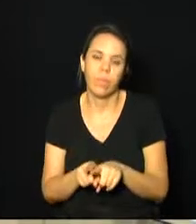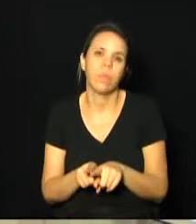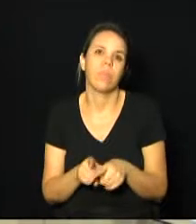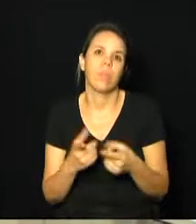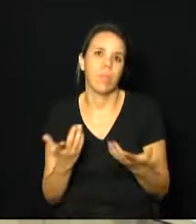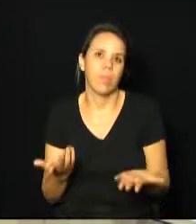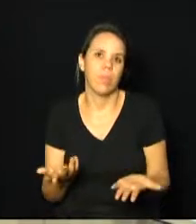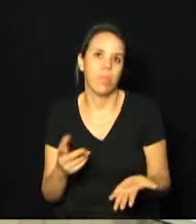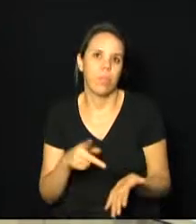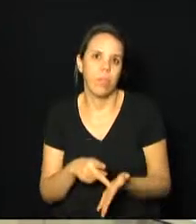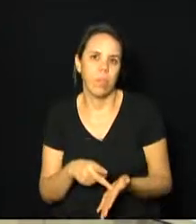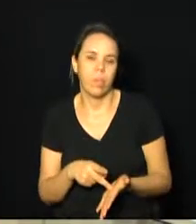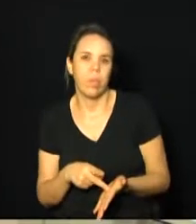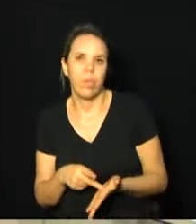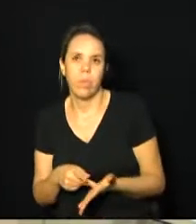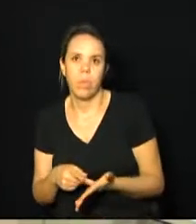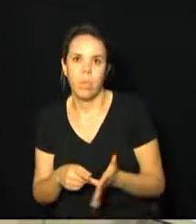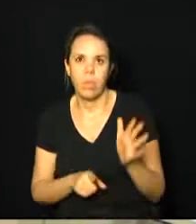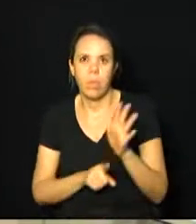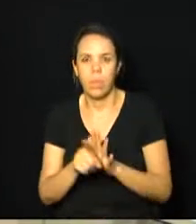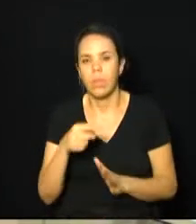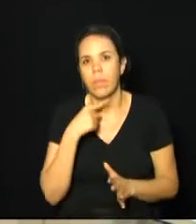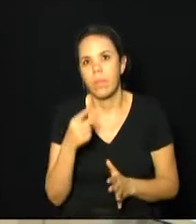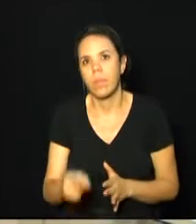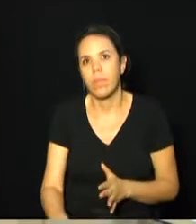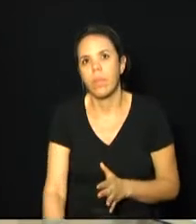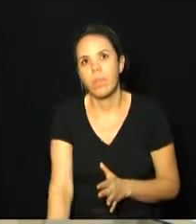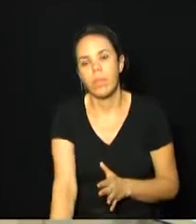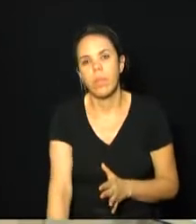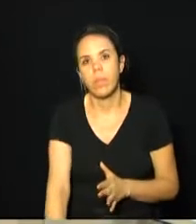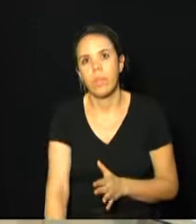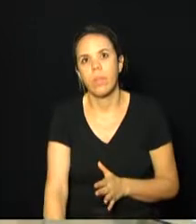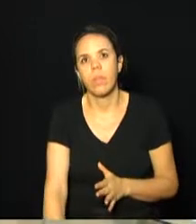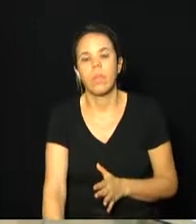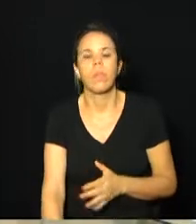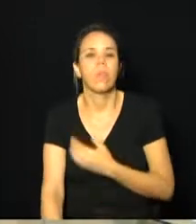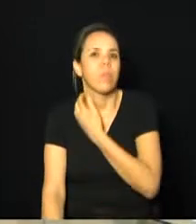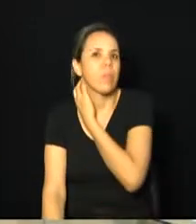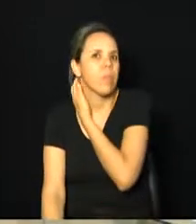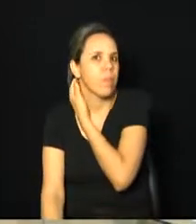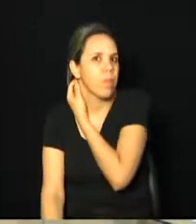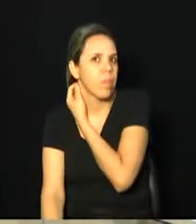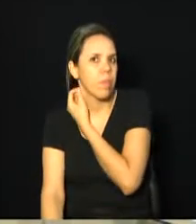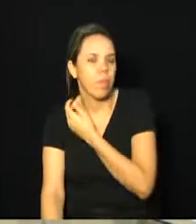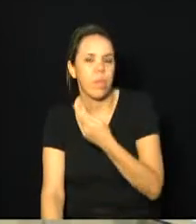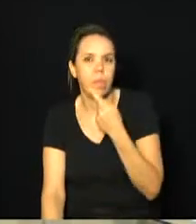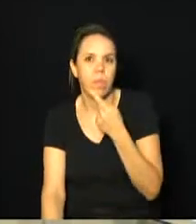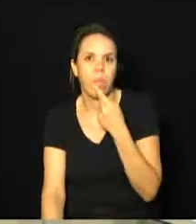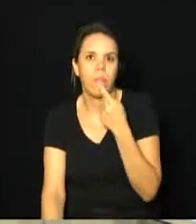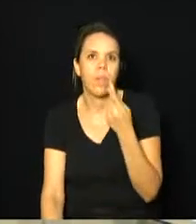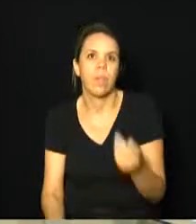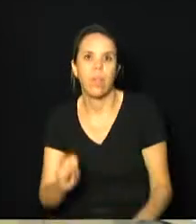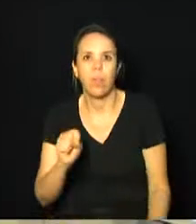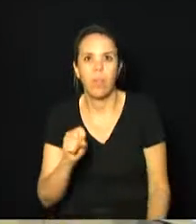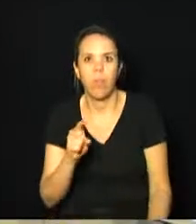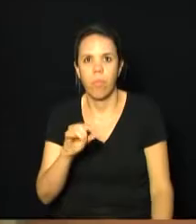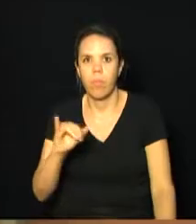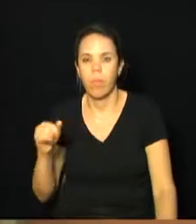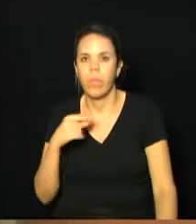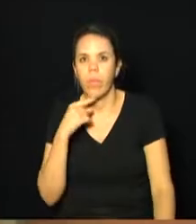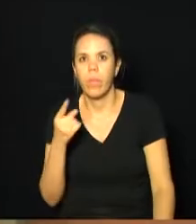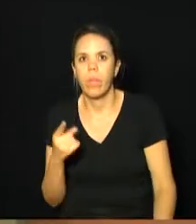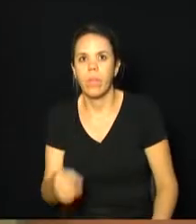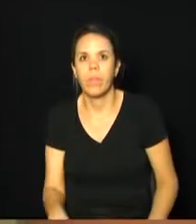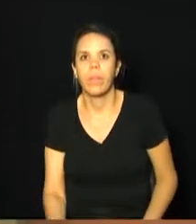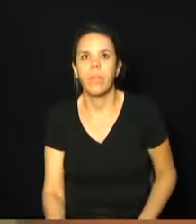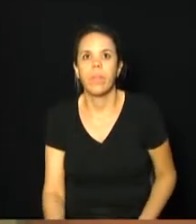E eu tenho, na verdade, algumas perguntas, né? Ainda mais com a fala da Sônia, ainda veio mais questionamentos,